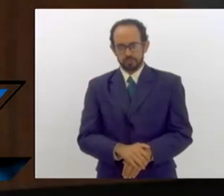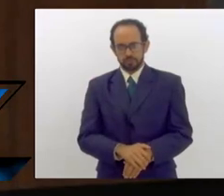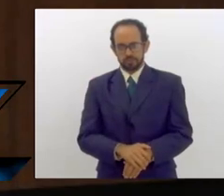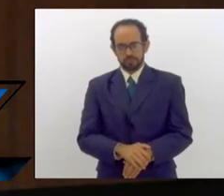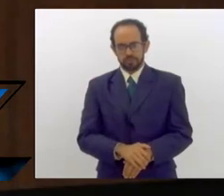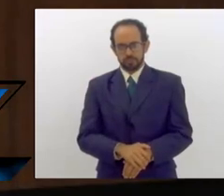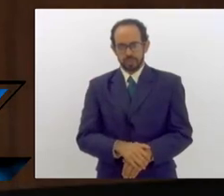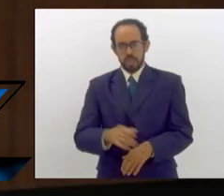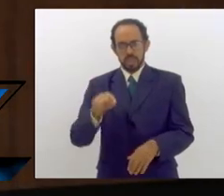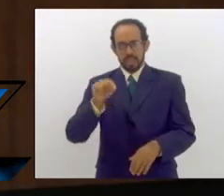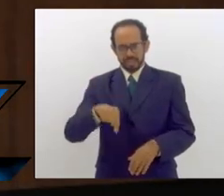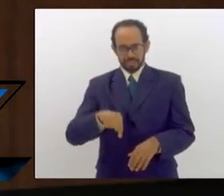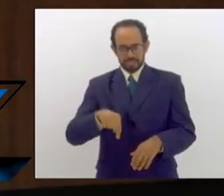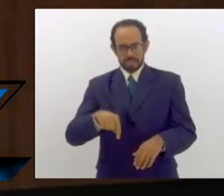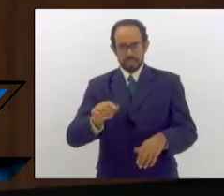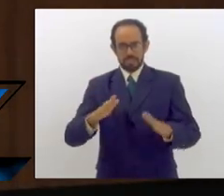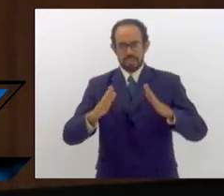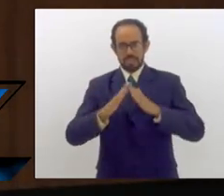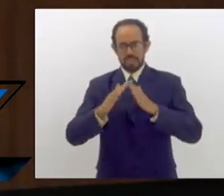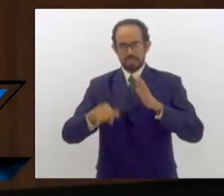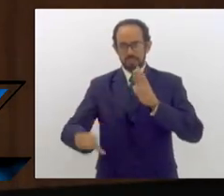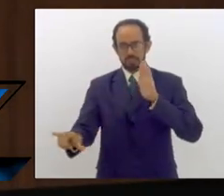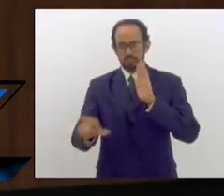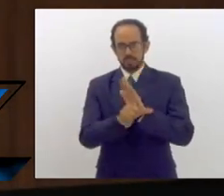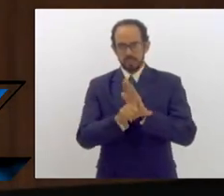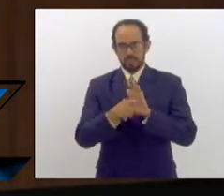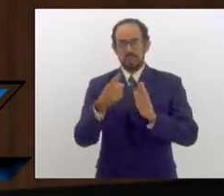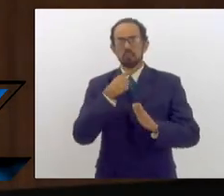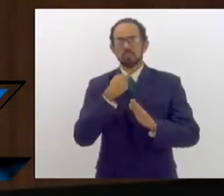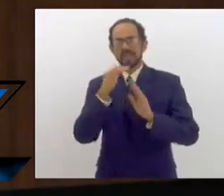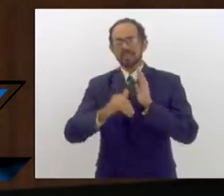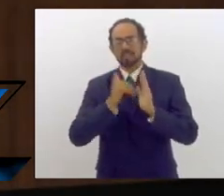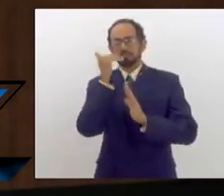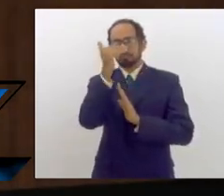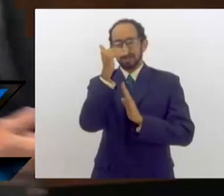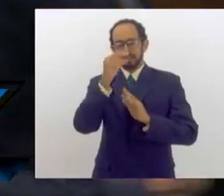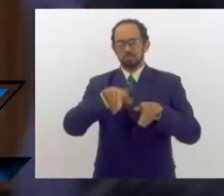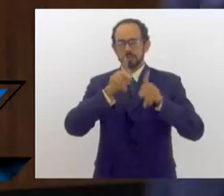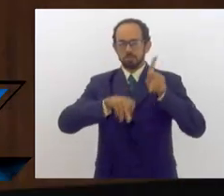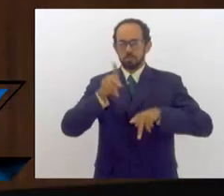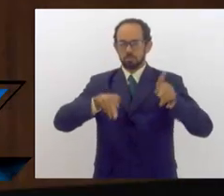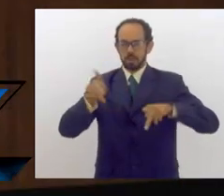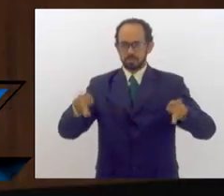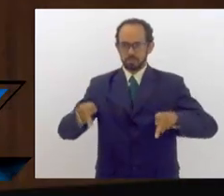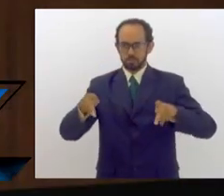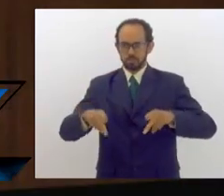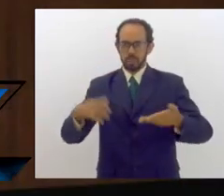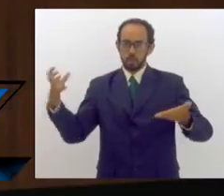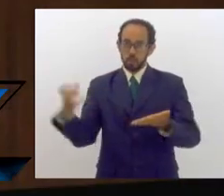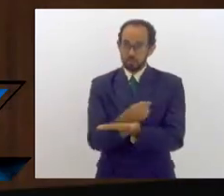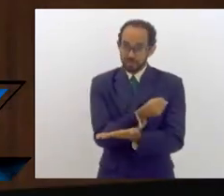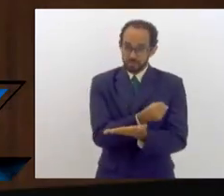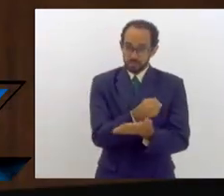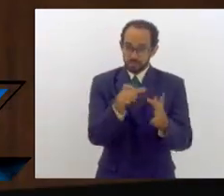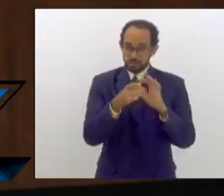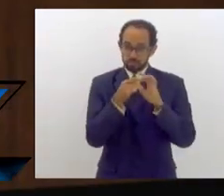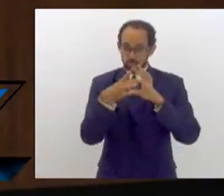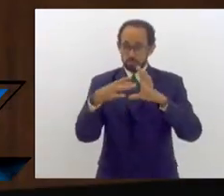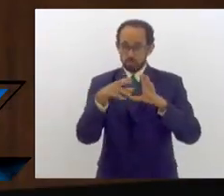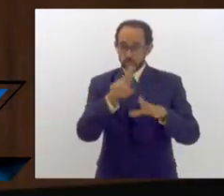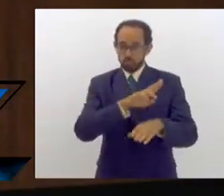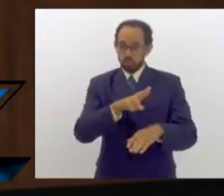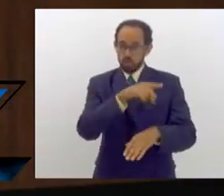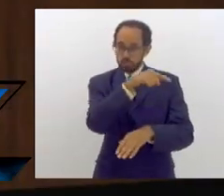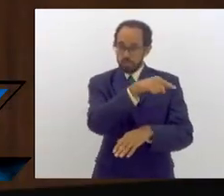designação da vontade máxima da população que é expressão da conquista da democracia em nome